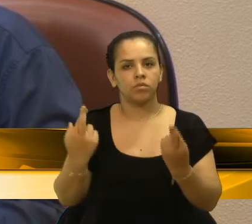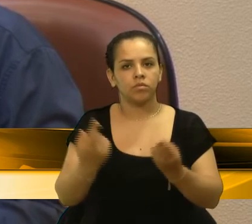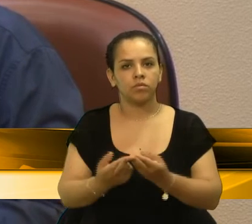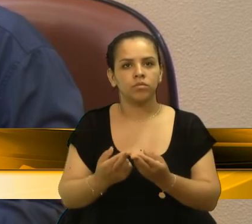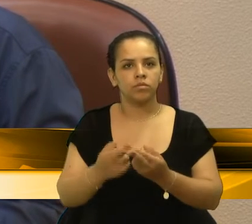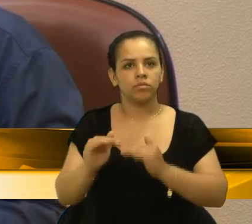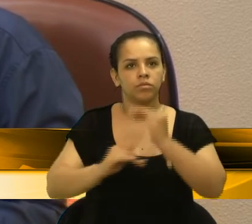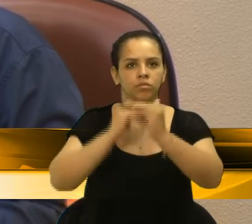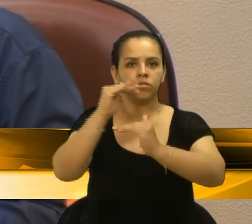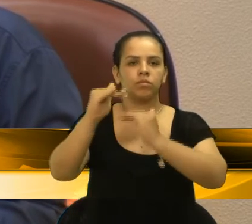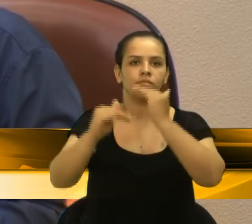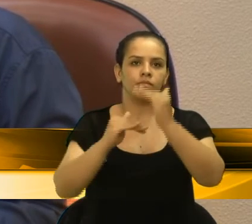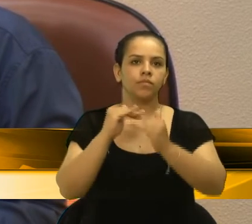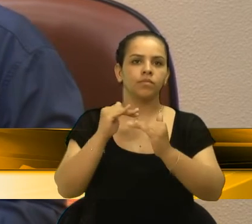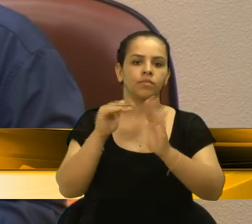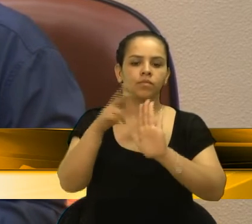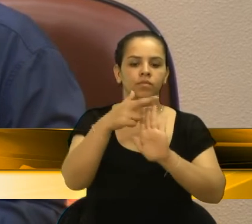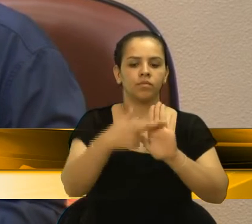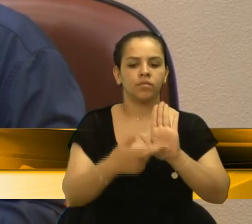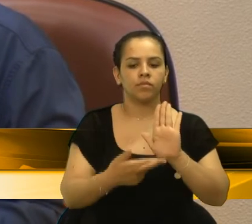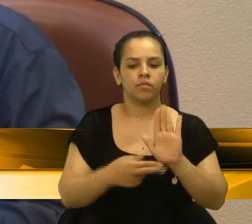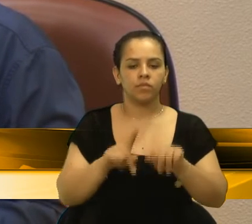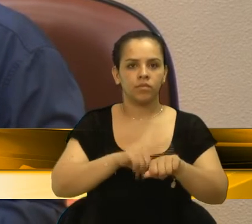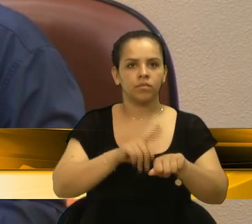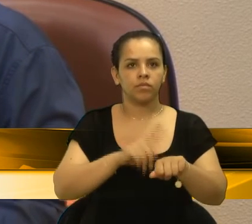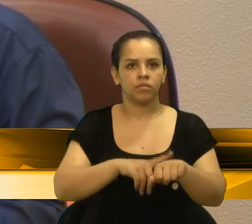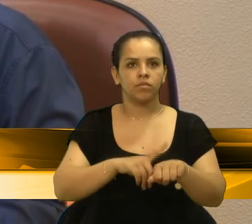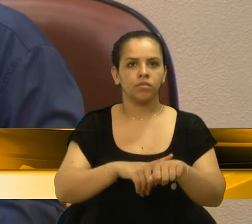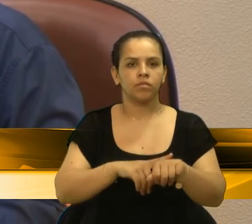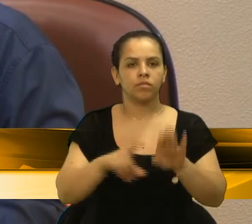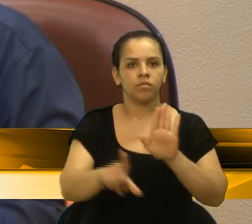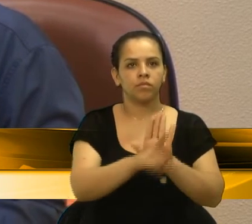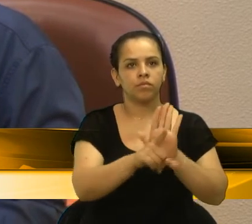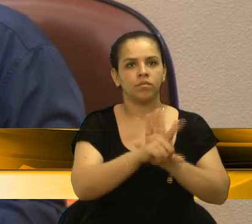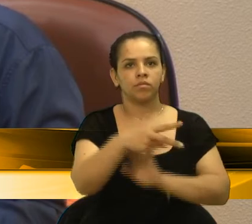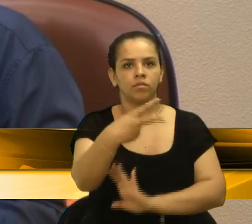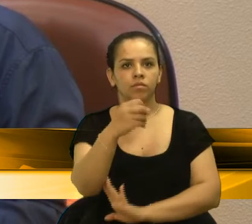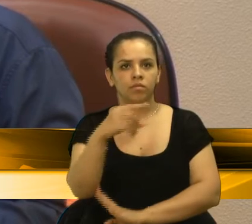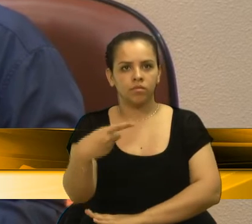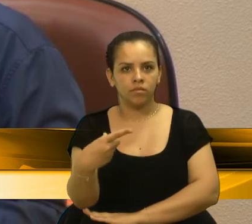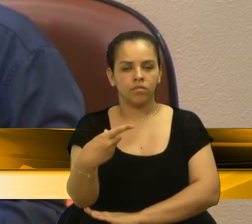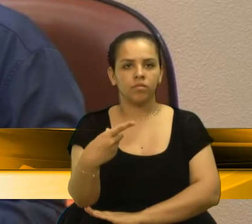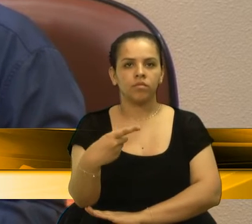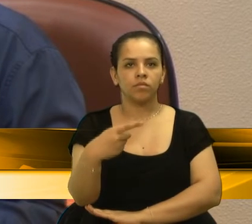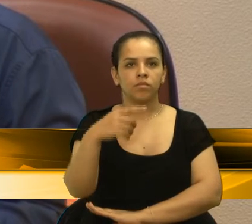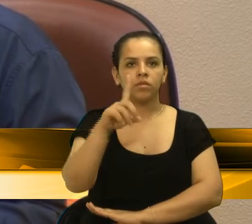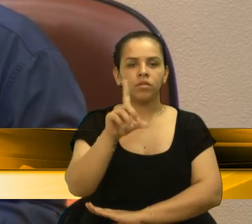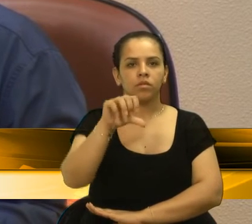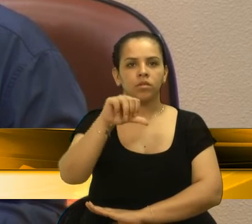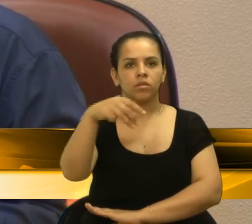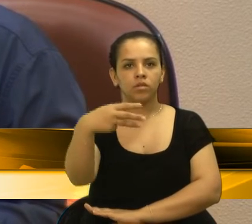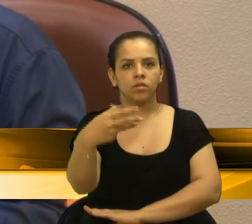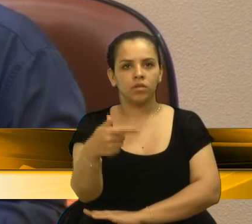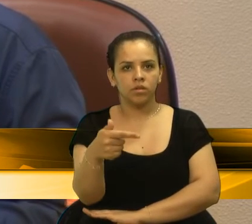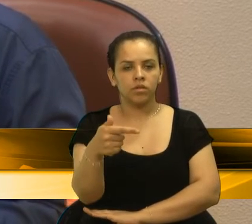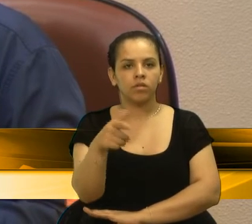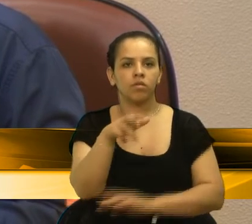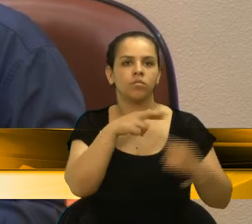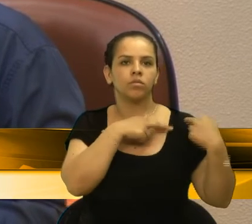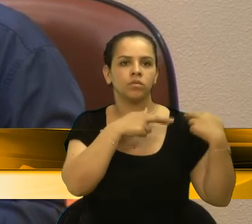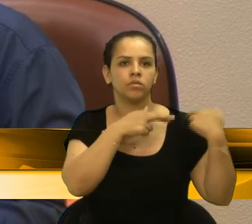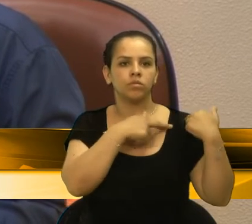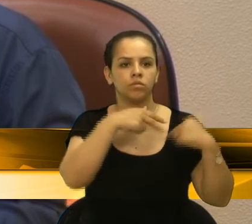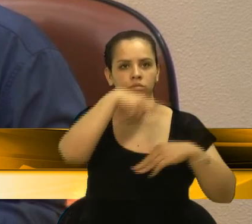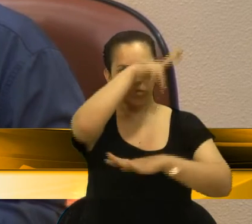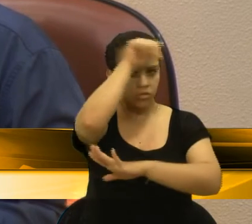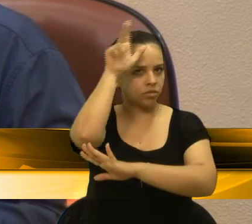comissão tem seguido o regramento e os prazos estabelecidos no Decreto-Lei 201 de 1967, o qual dispõe sobre a responsabilidade dos